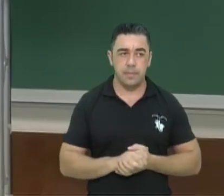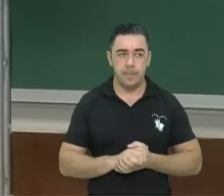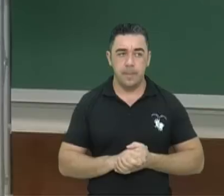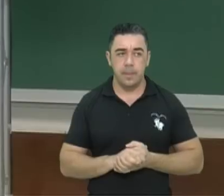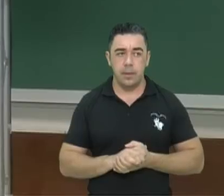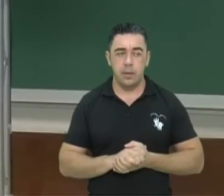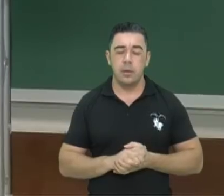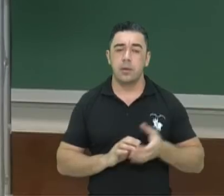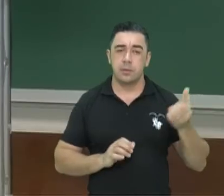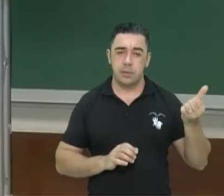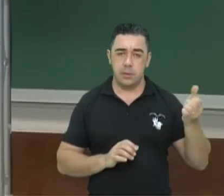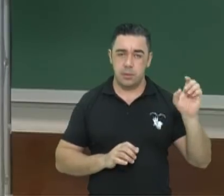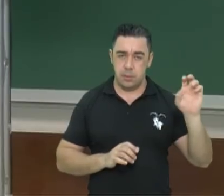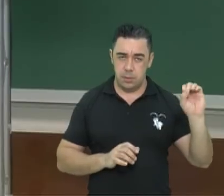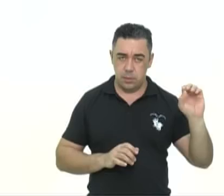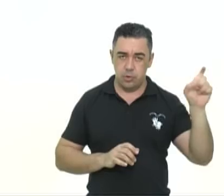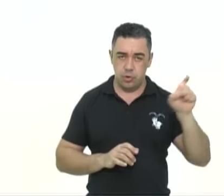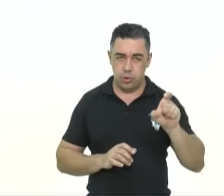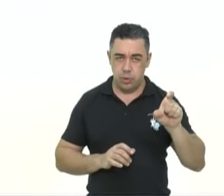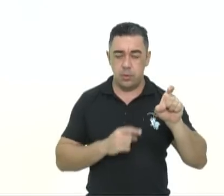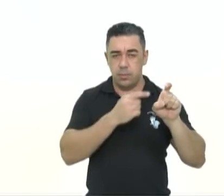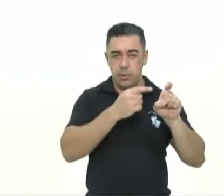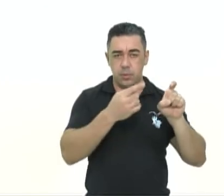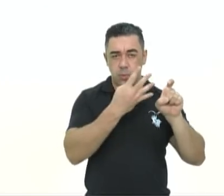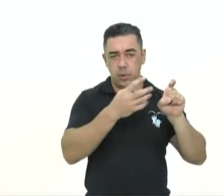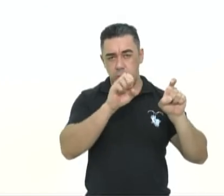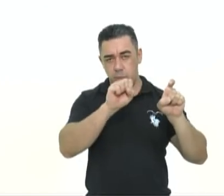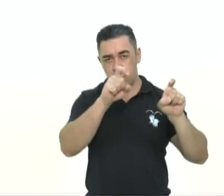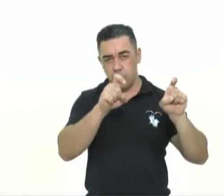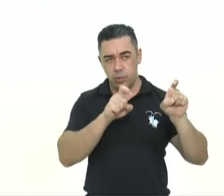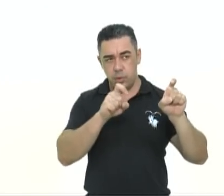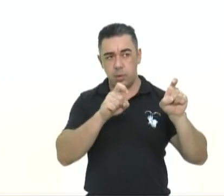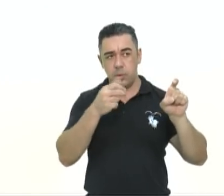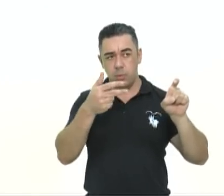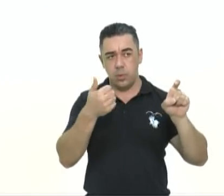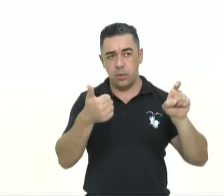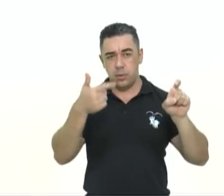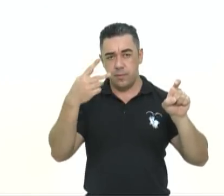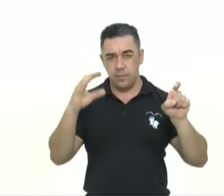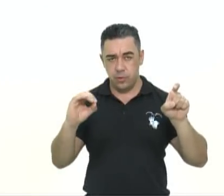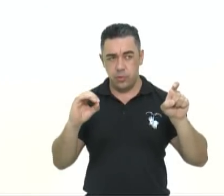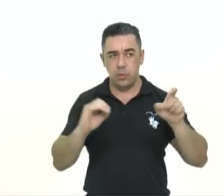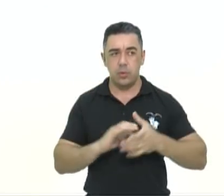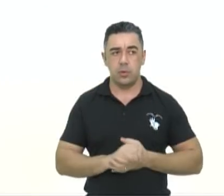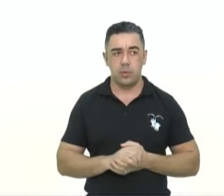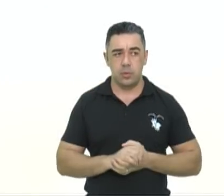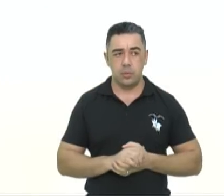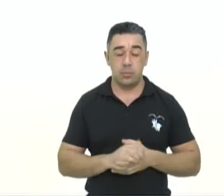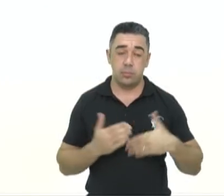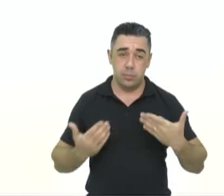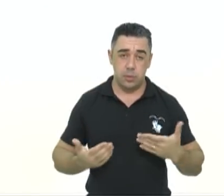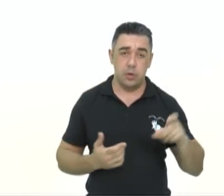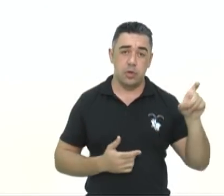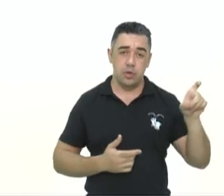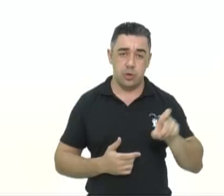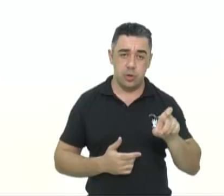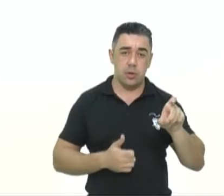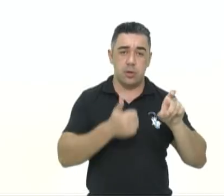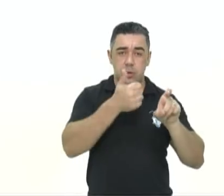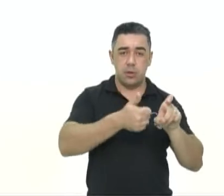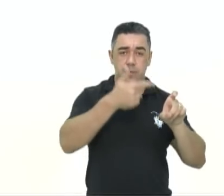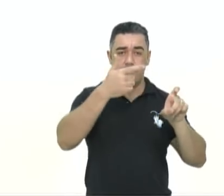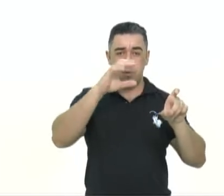veja lá como é que ficou. 60 menos 48x igual a 120. Logo eu vou ter